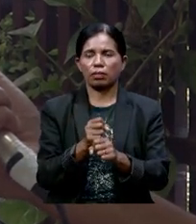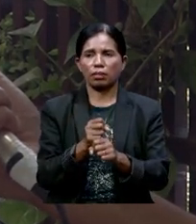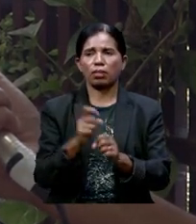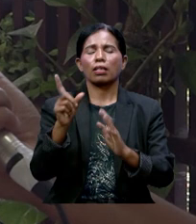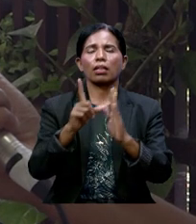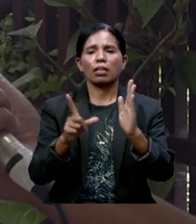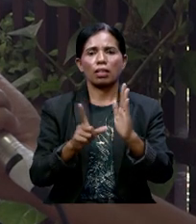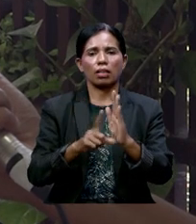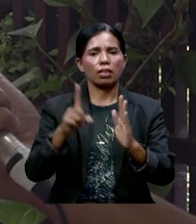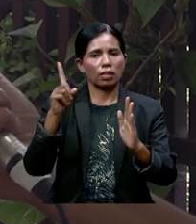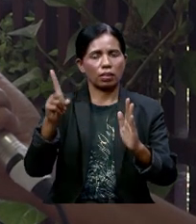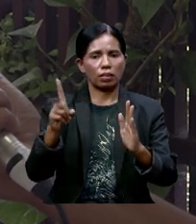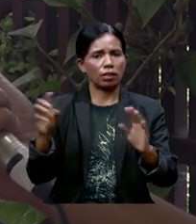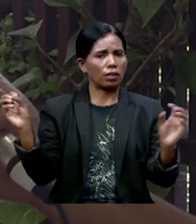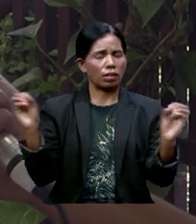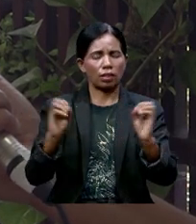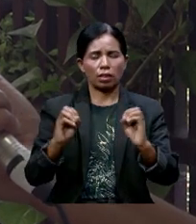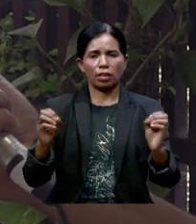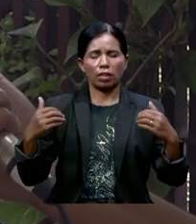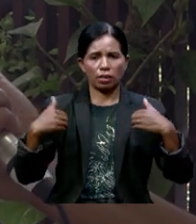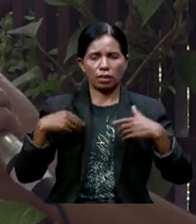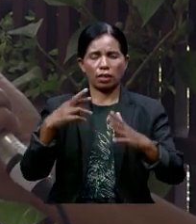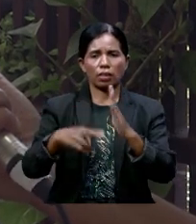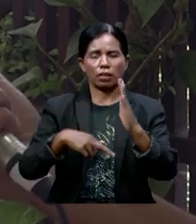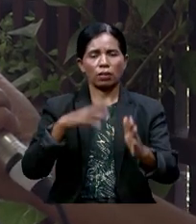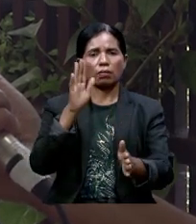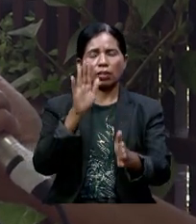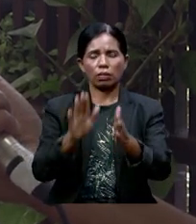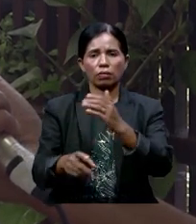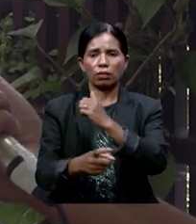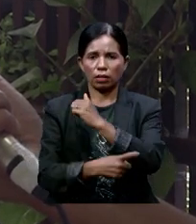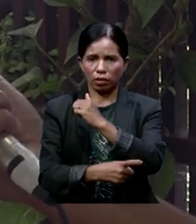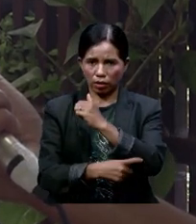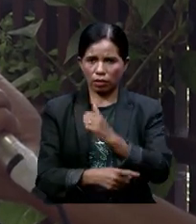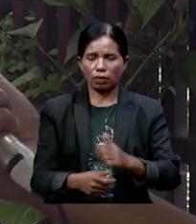lei da neve maca lá ia critério ida vai indulto ninia e nia